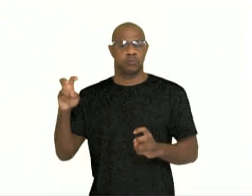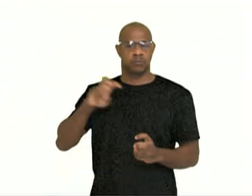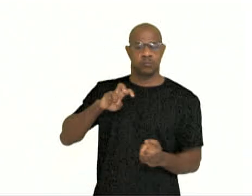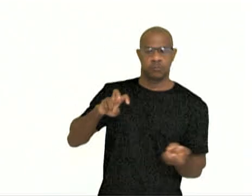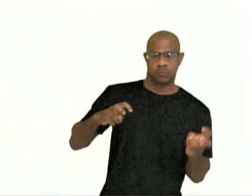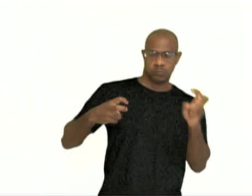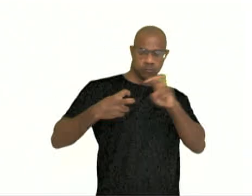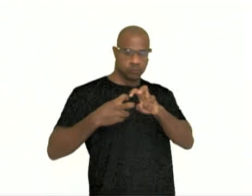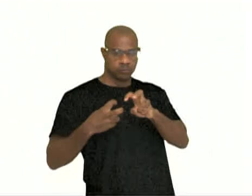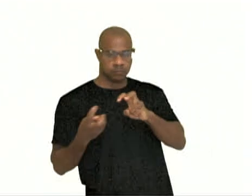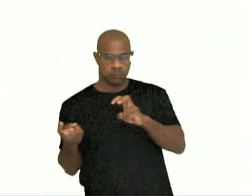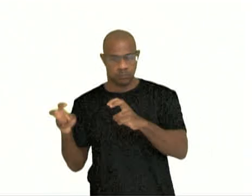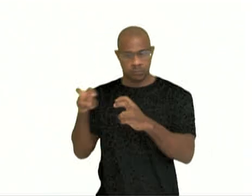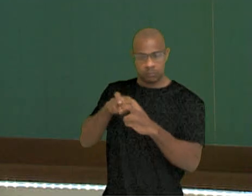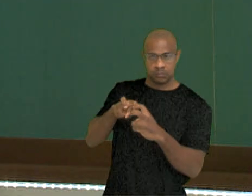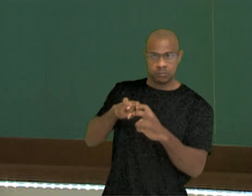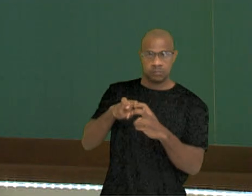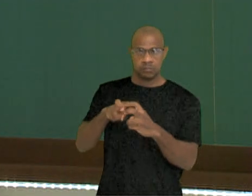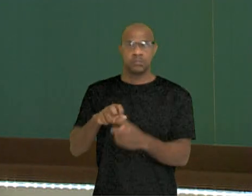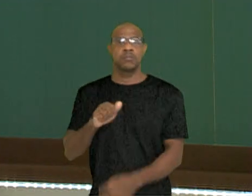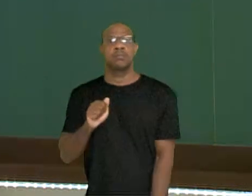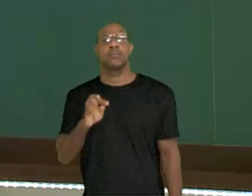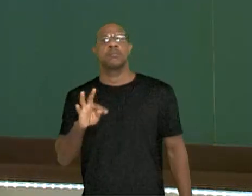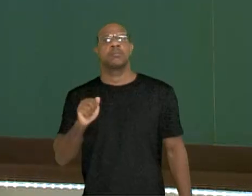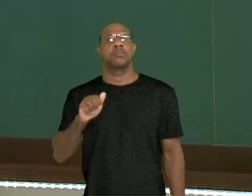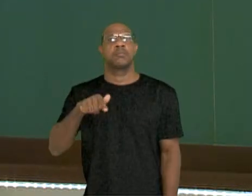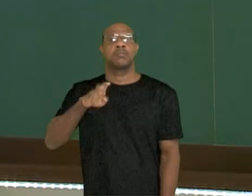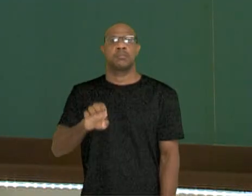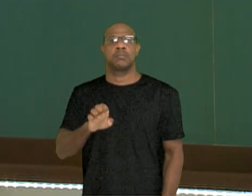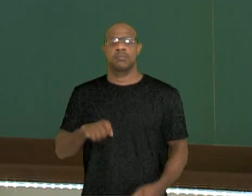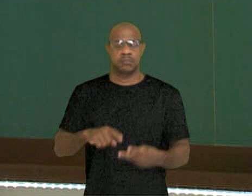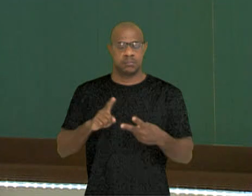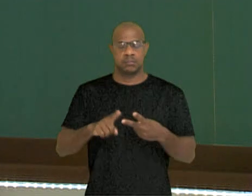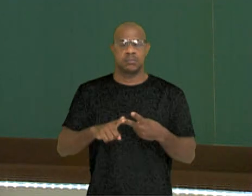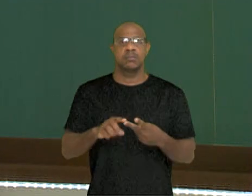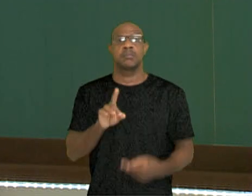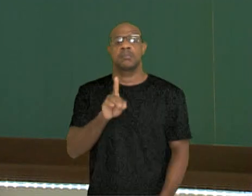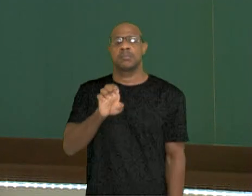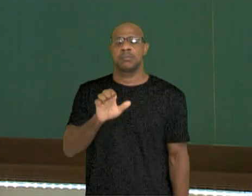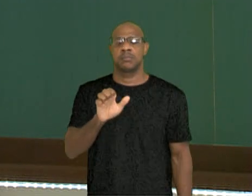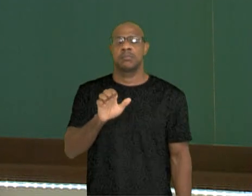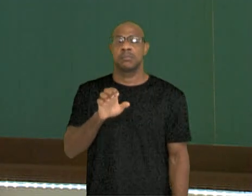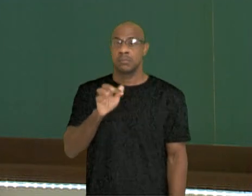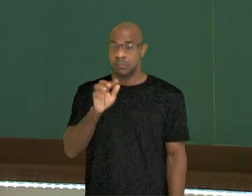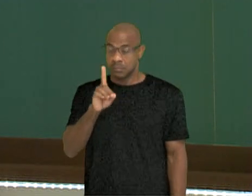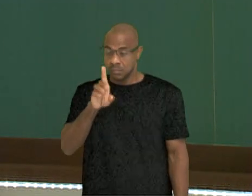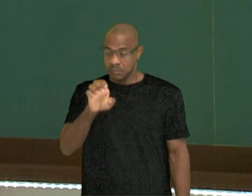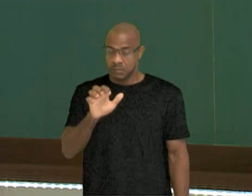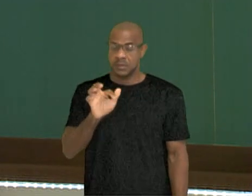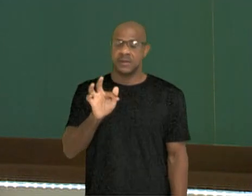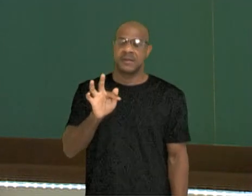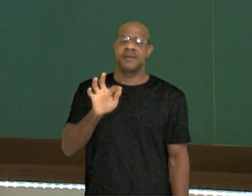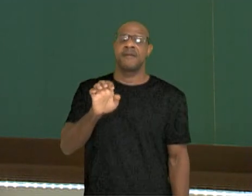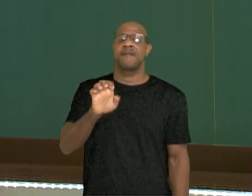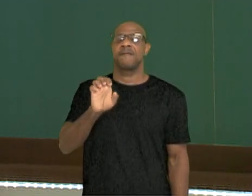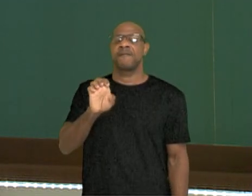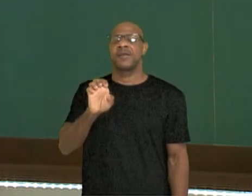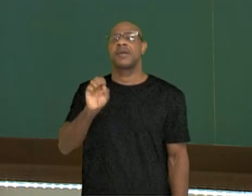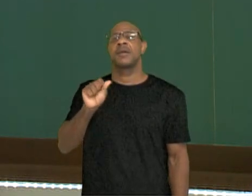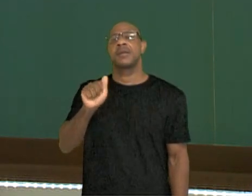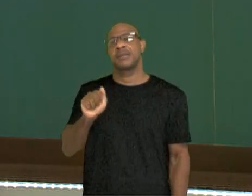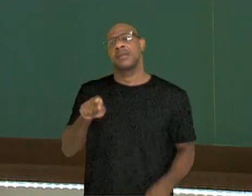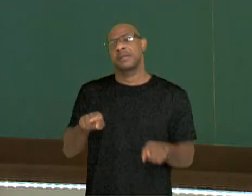defesa e contra-ataque. Então a ginga é a base. Vamos entender então como que a gente faz a ginga? Então olha